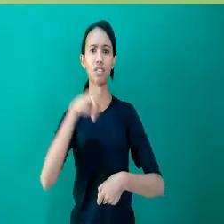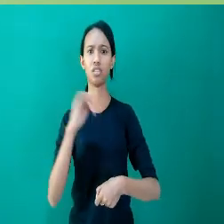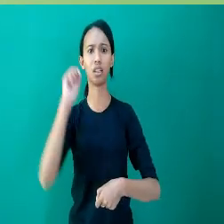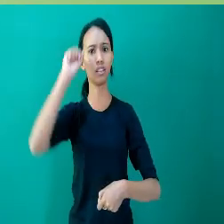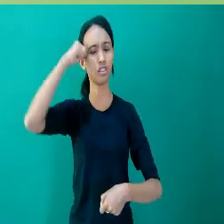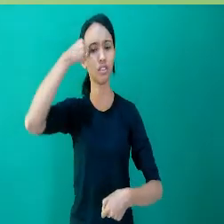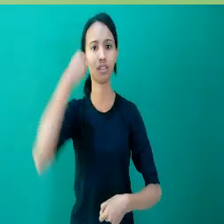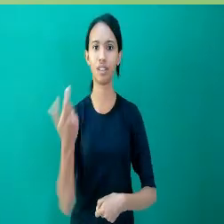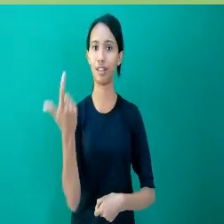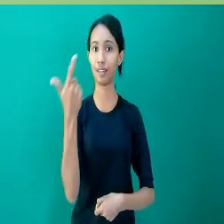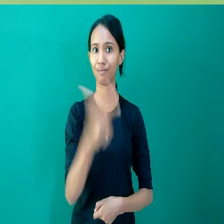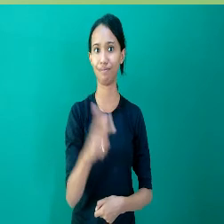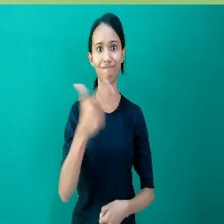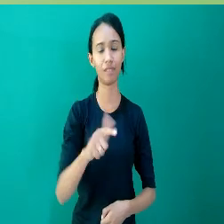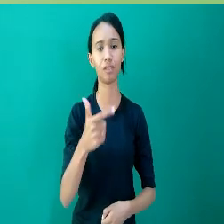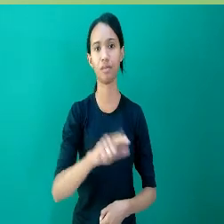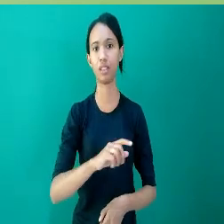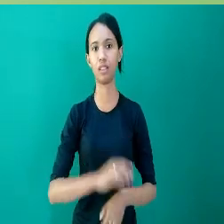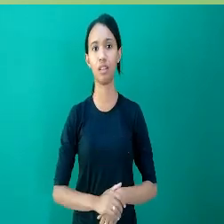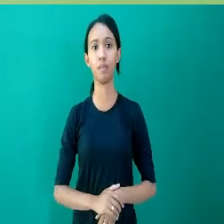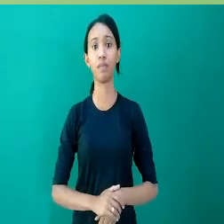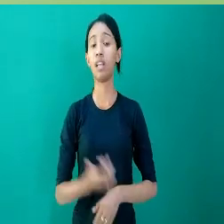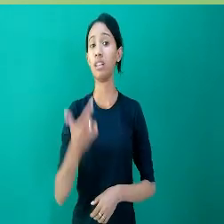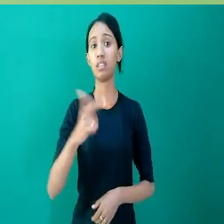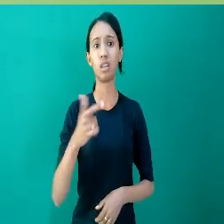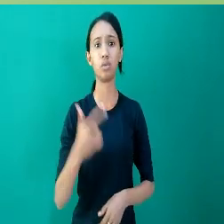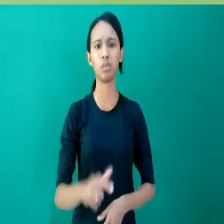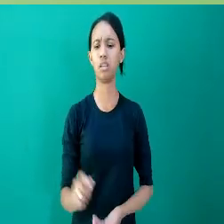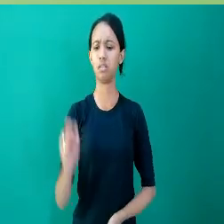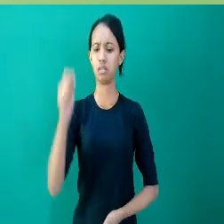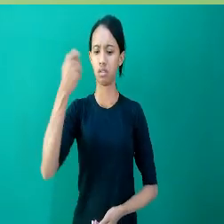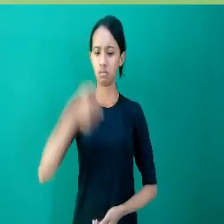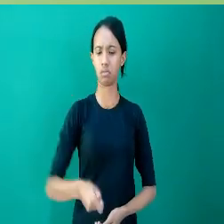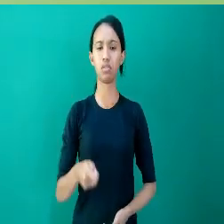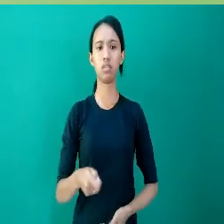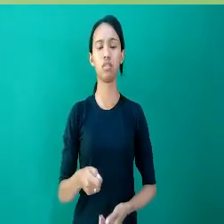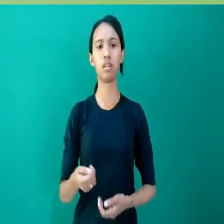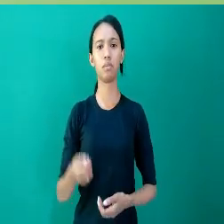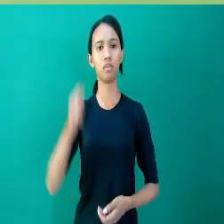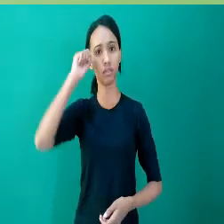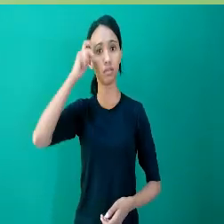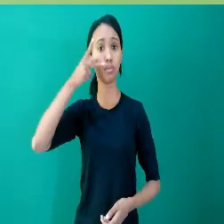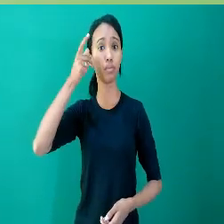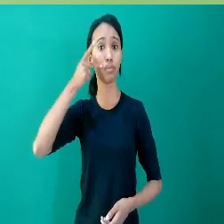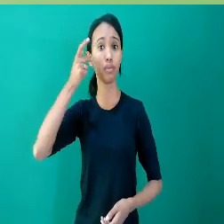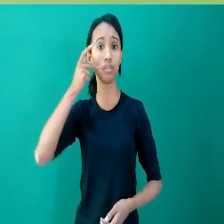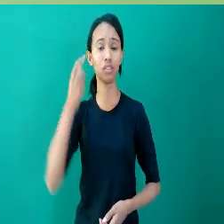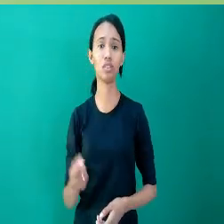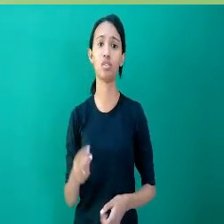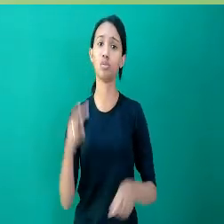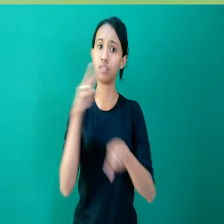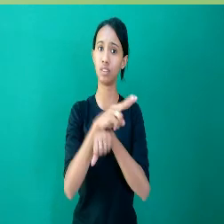negra. Não tem posicionamento político negro a favor do povo negro.